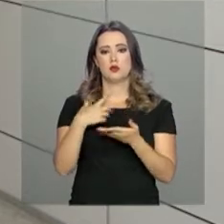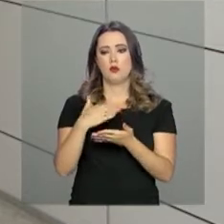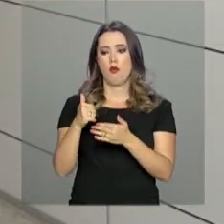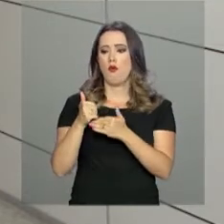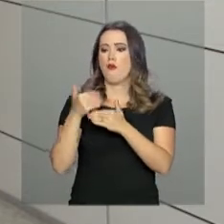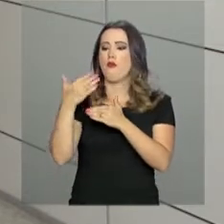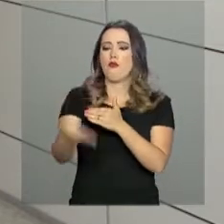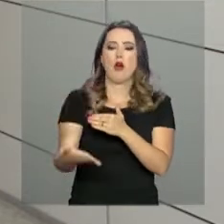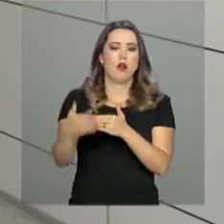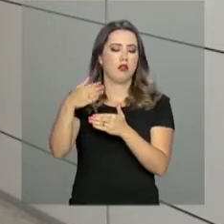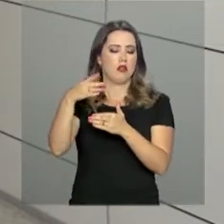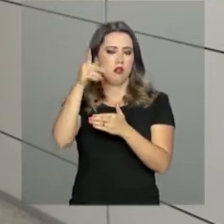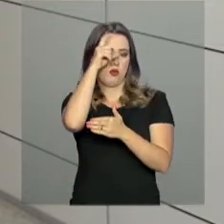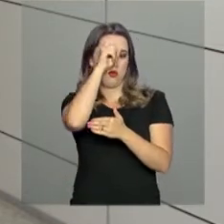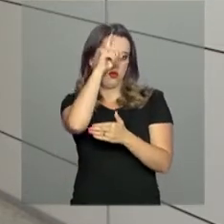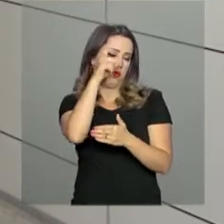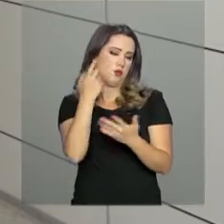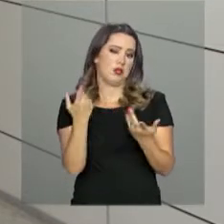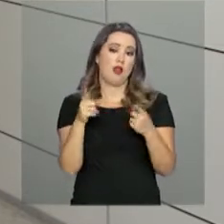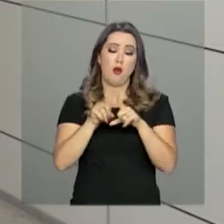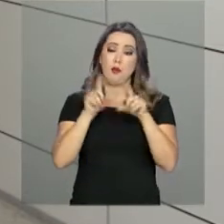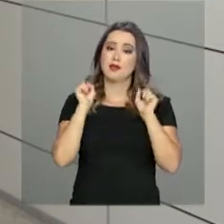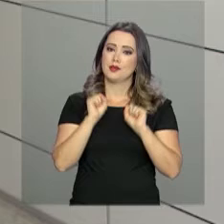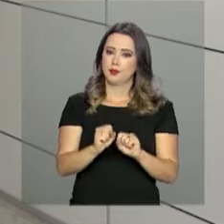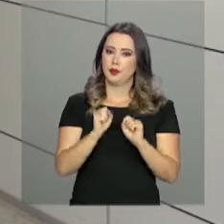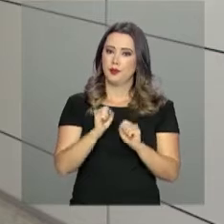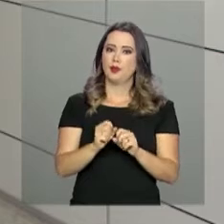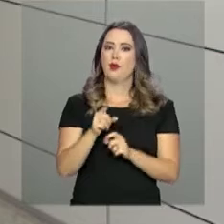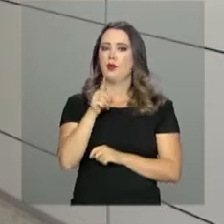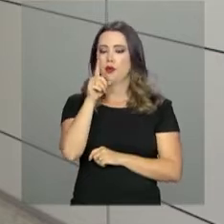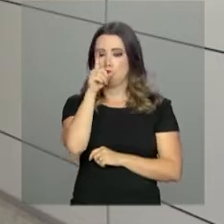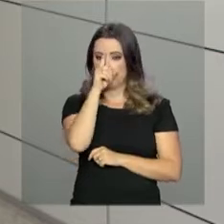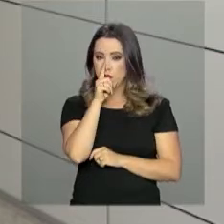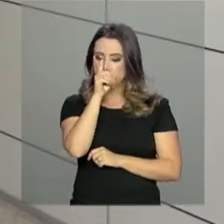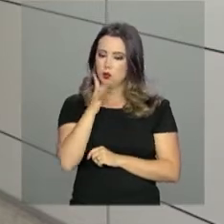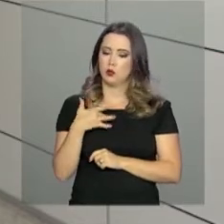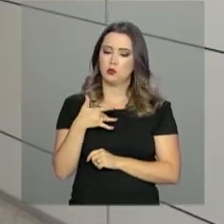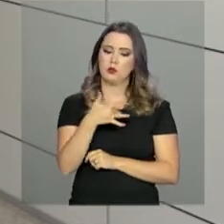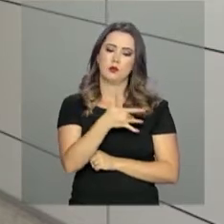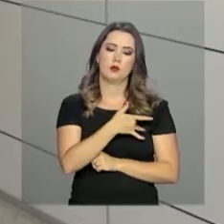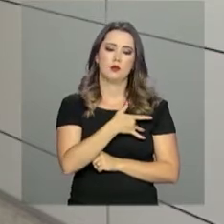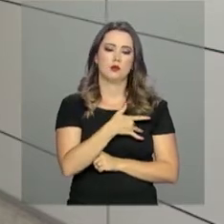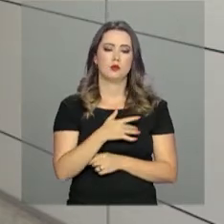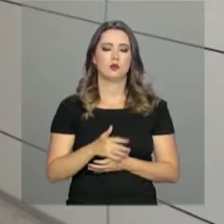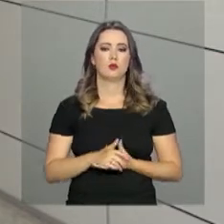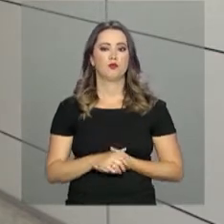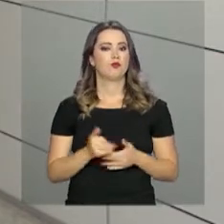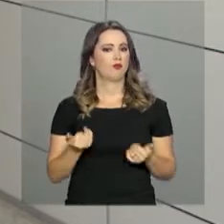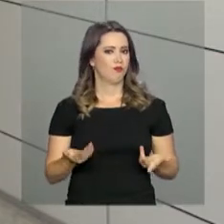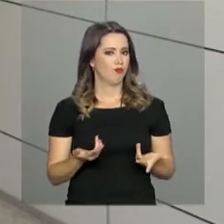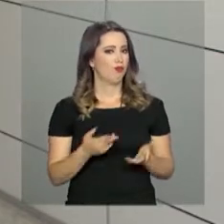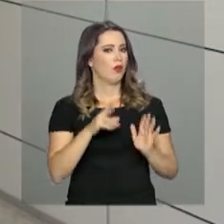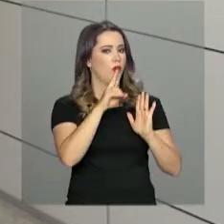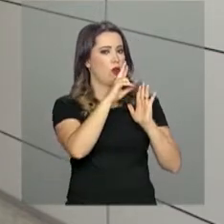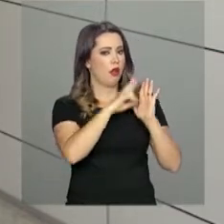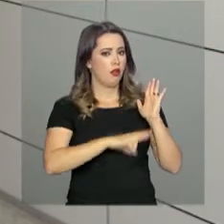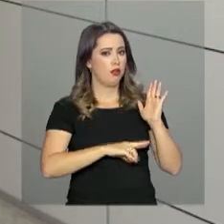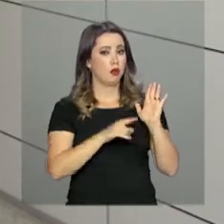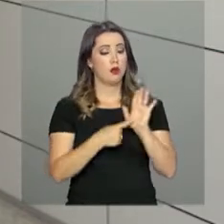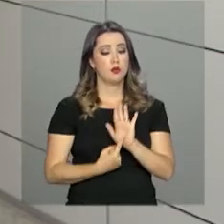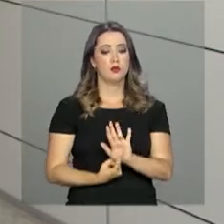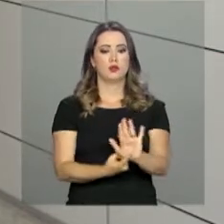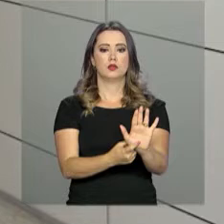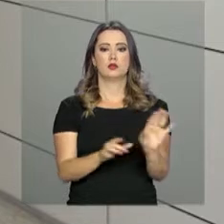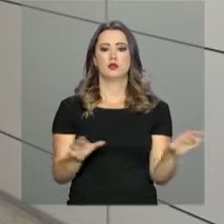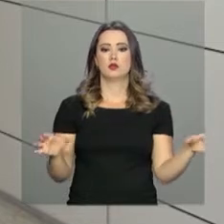contexto hospitalar ou clínico mas que podem alterar o influenciar o estado de saúde o relatório revela que a maior